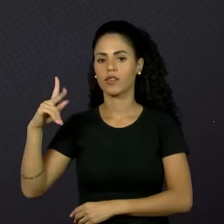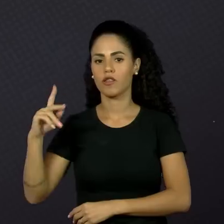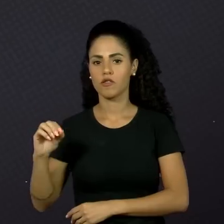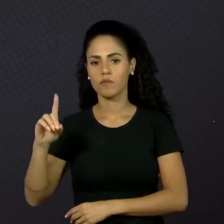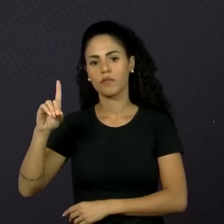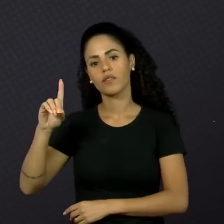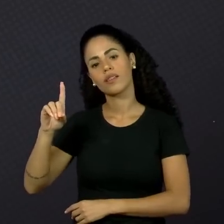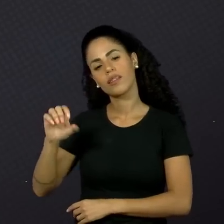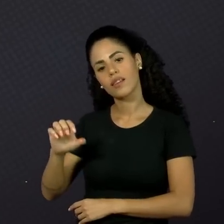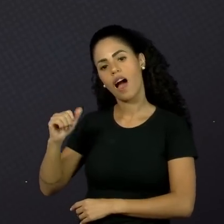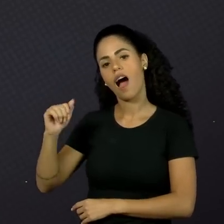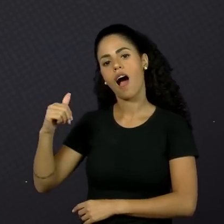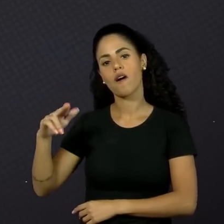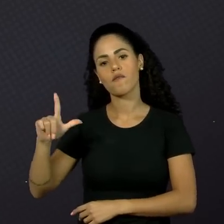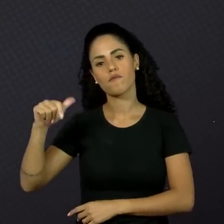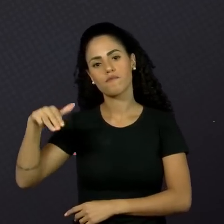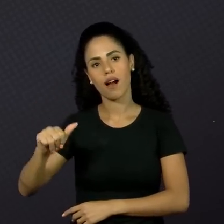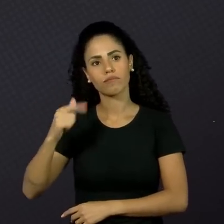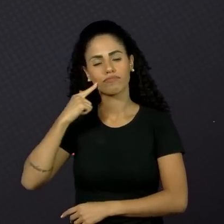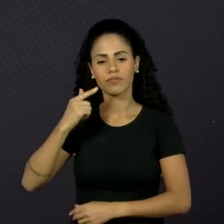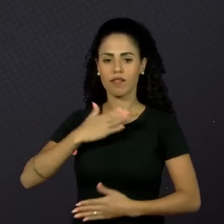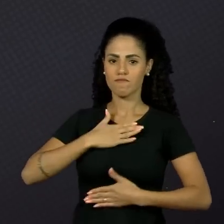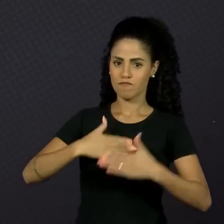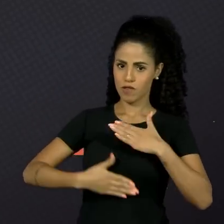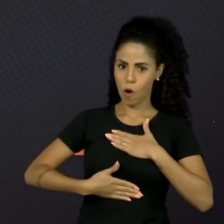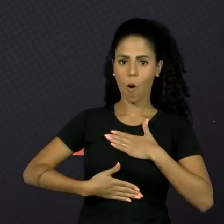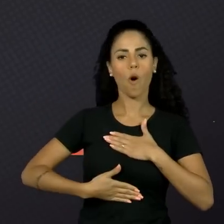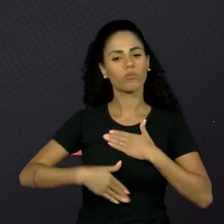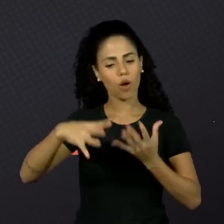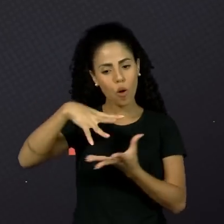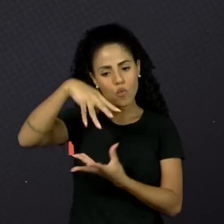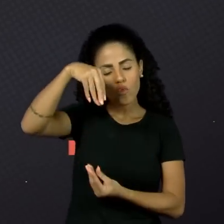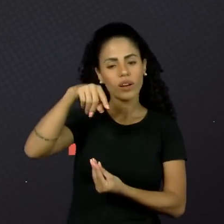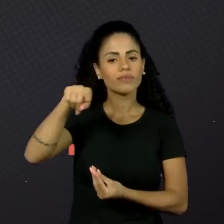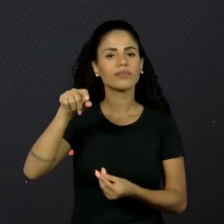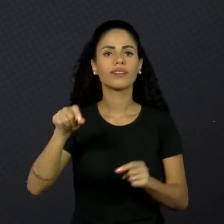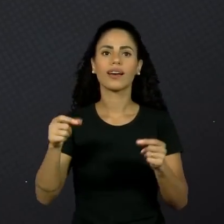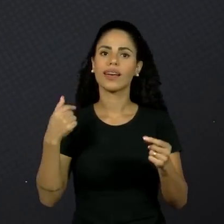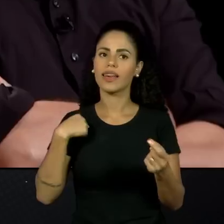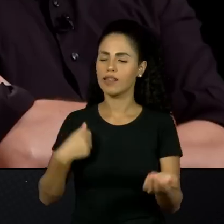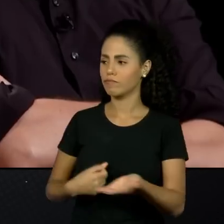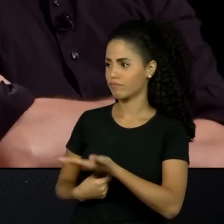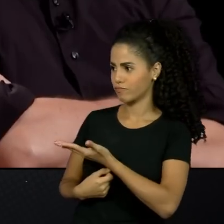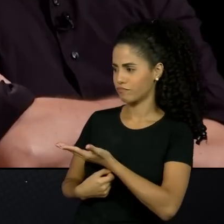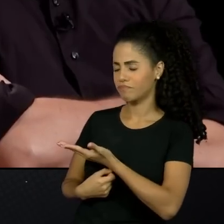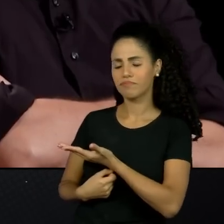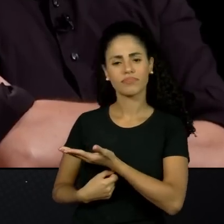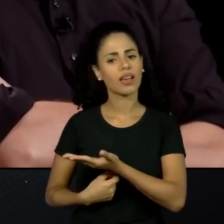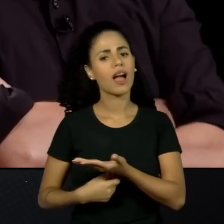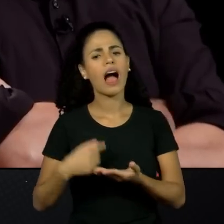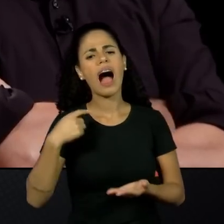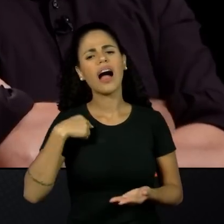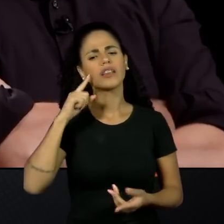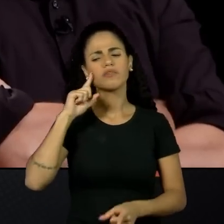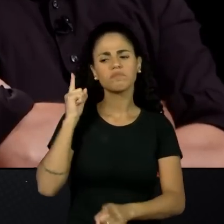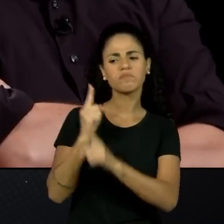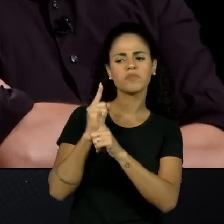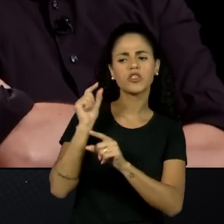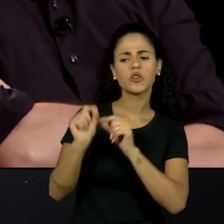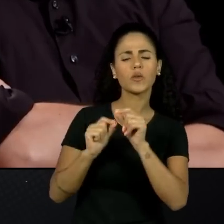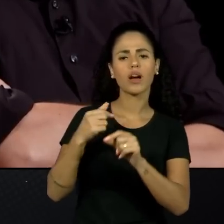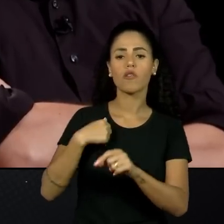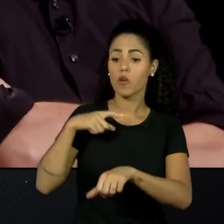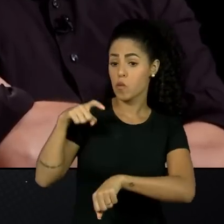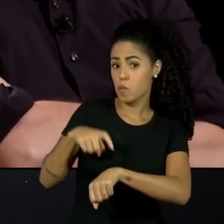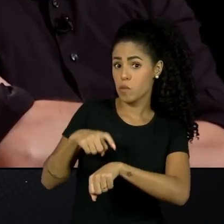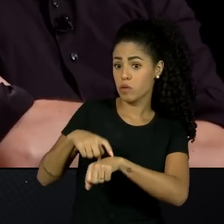Pérez. Eu fazia Simone, uma mulher casada, bastante frustrada, e ele fazia um stripper. Aí acho que nós nos encontramos. Foi o